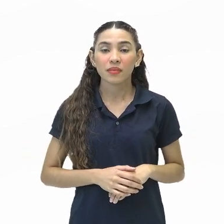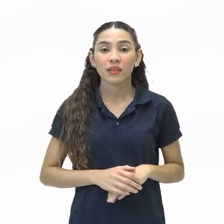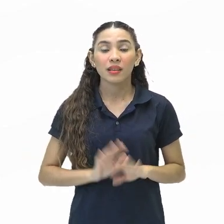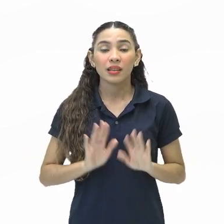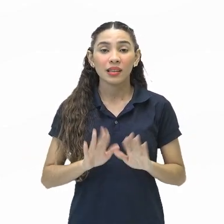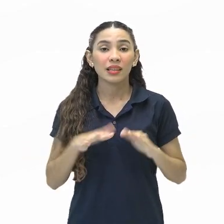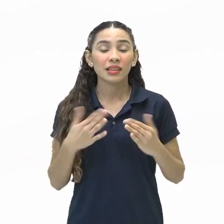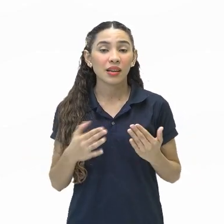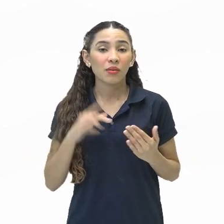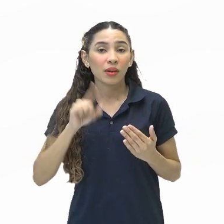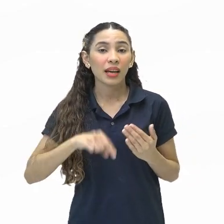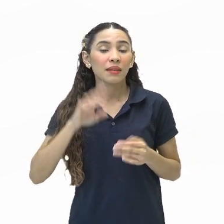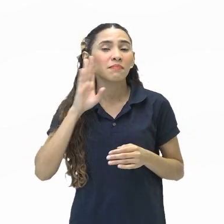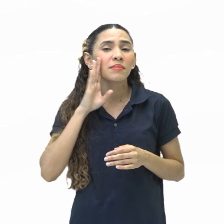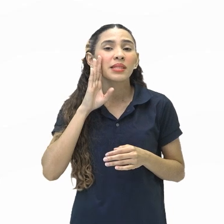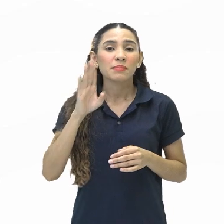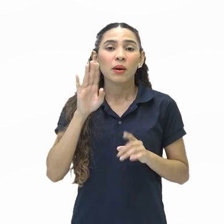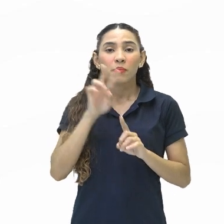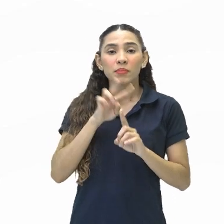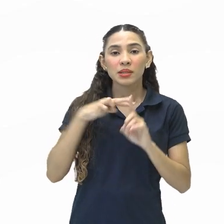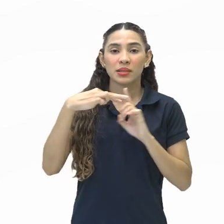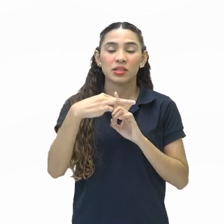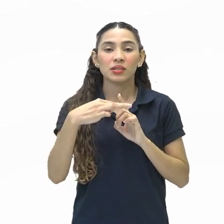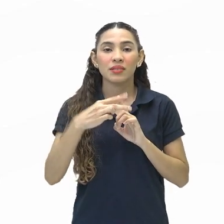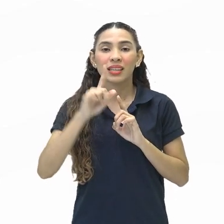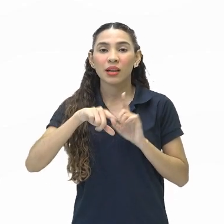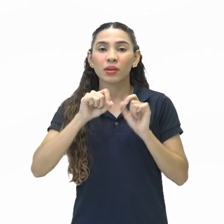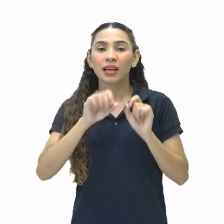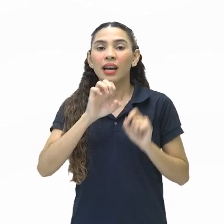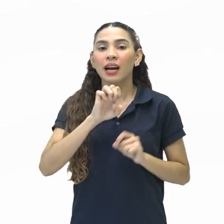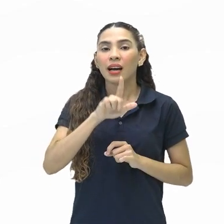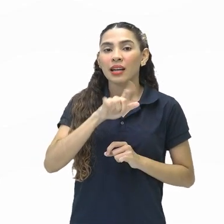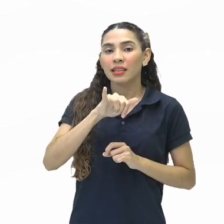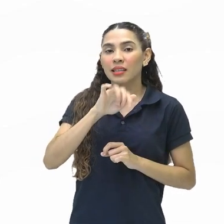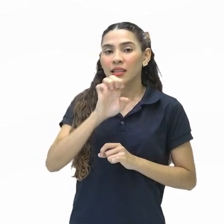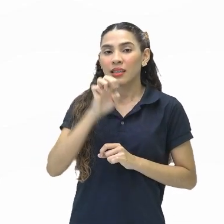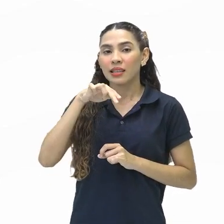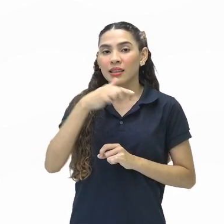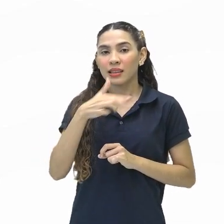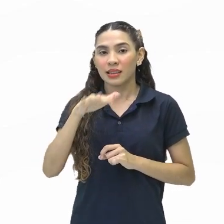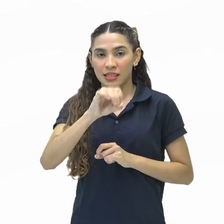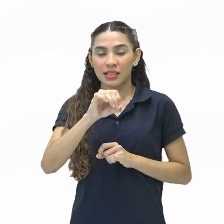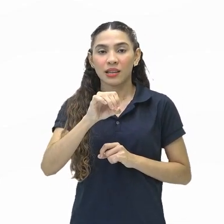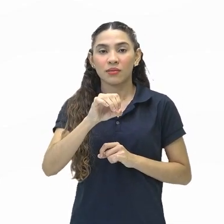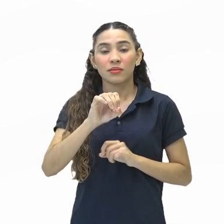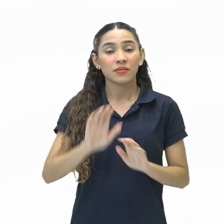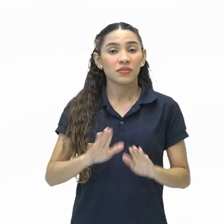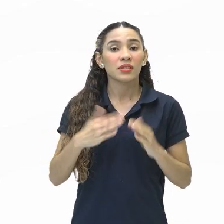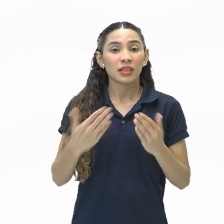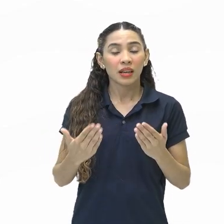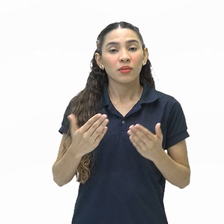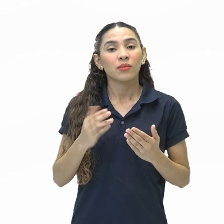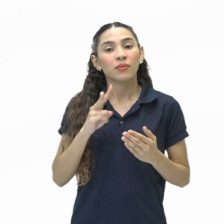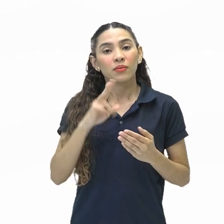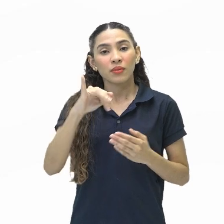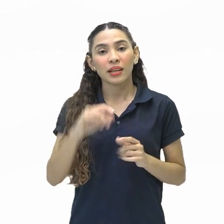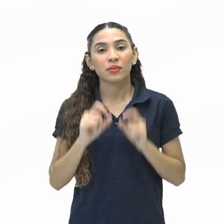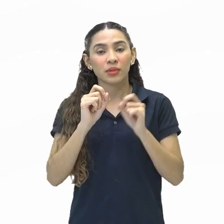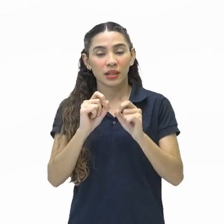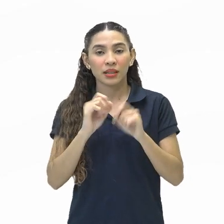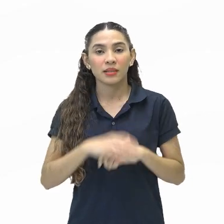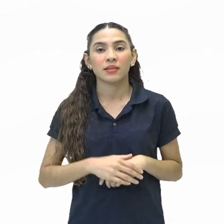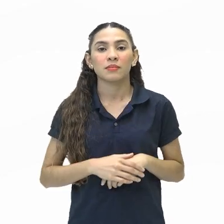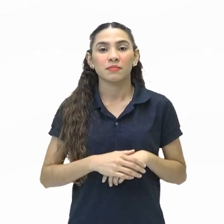Então, é um ponto central dentro desse olhar, que é a alienação. A alienação, então, ela vai ser